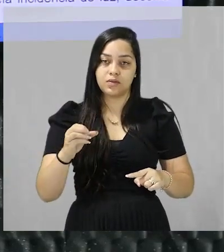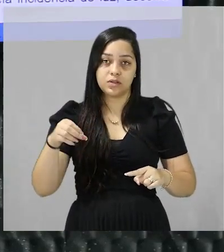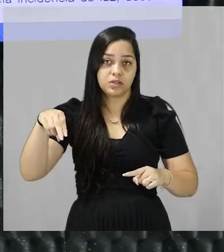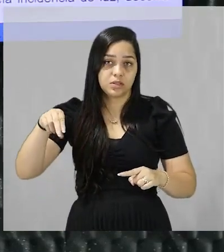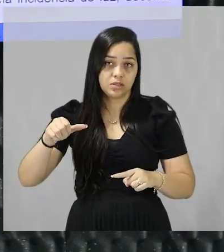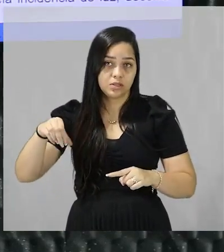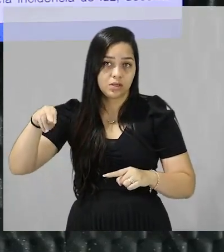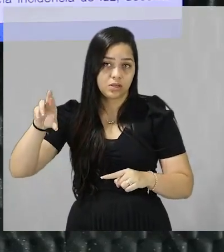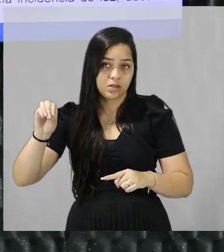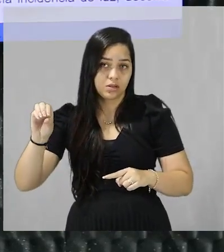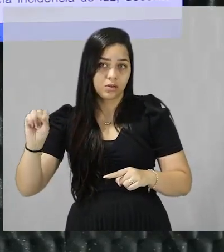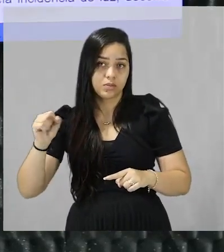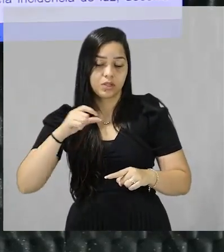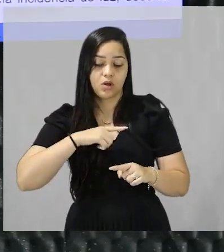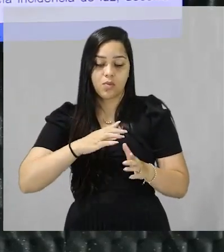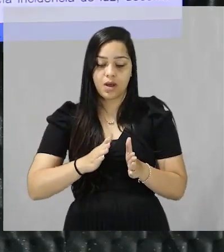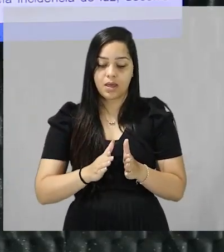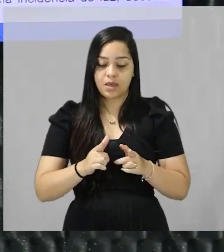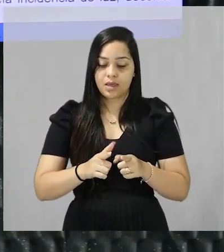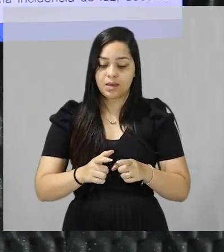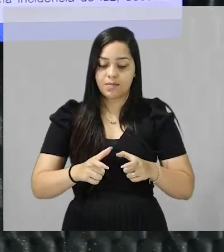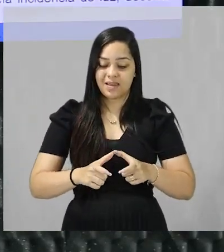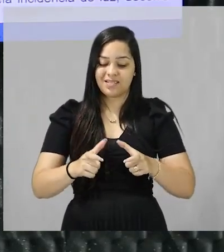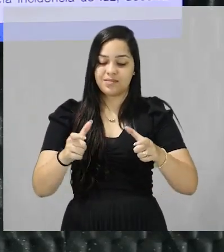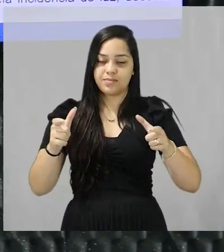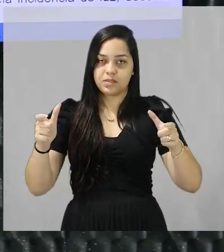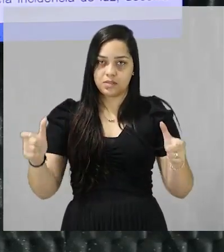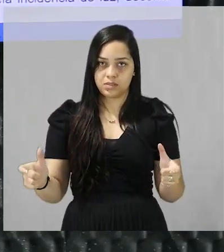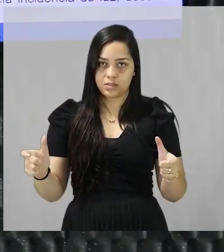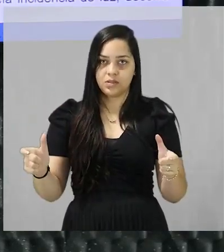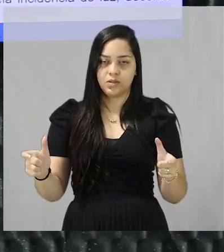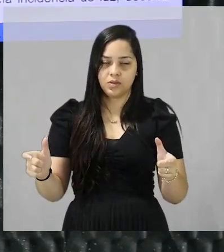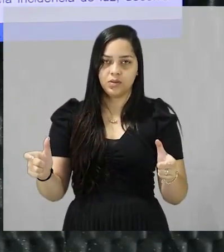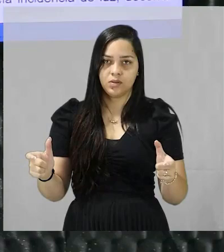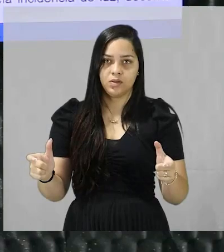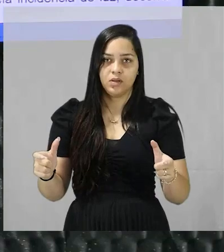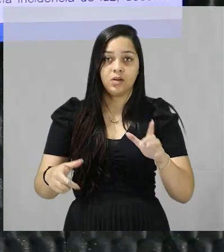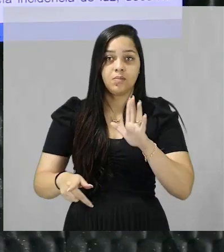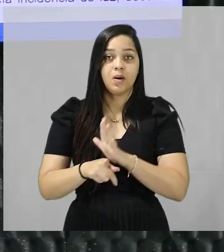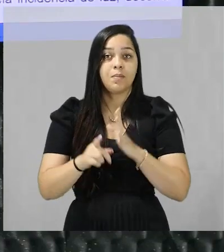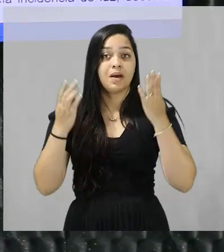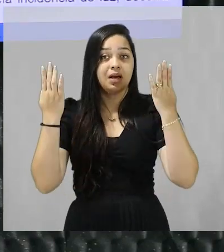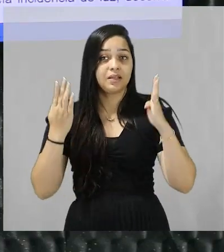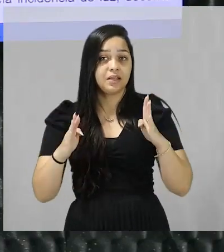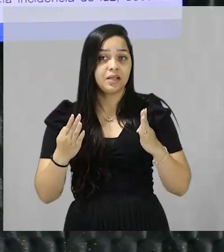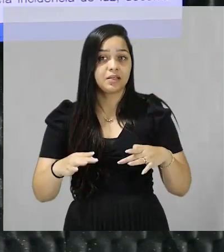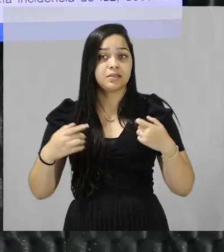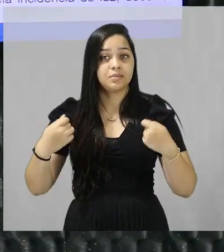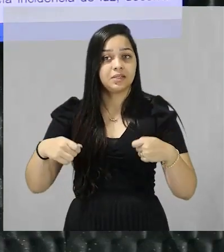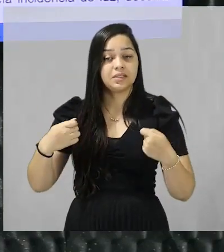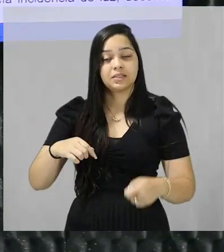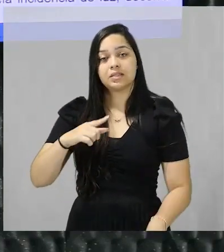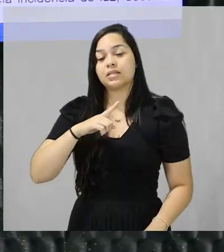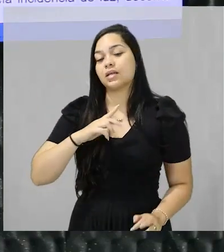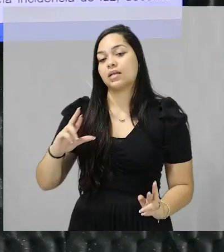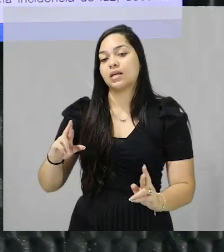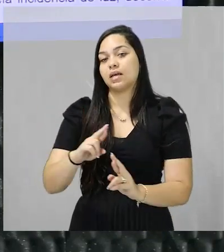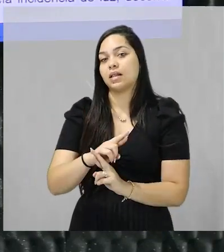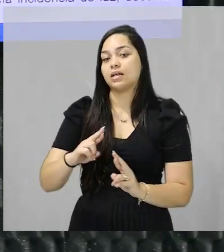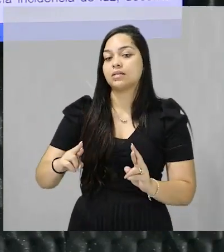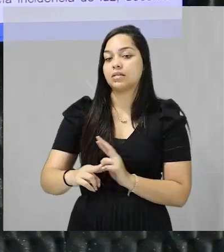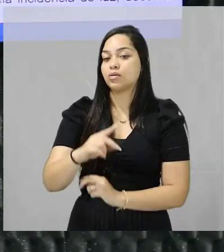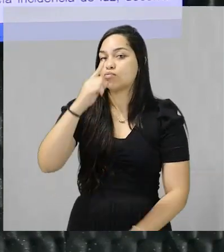vamos ter uma expansão dessa estrutura. Então, essa é a análise que devemos fazer com base na figura